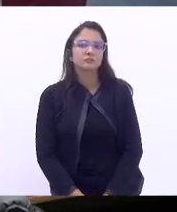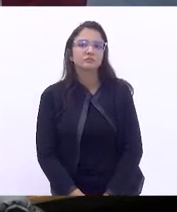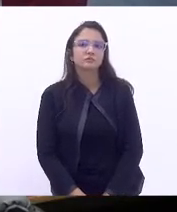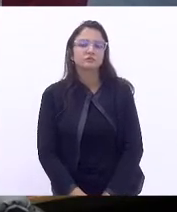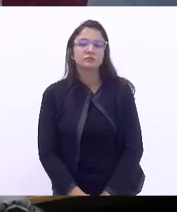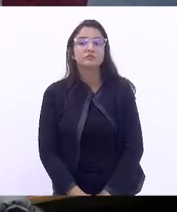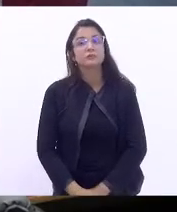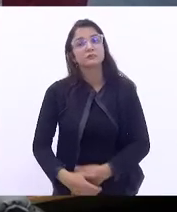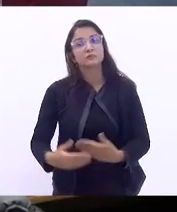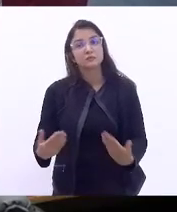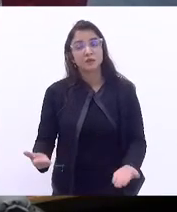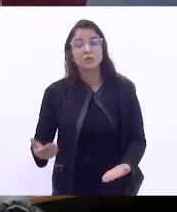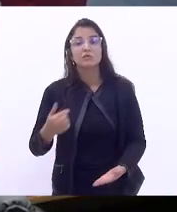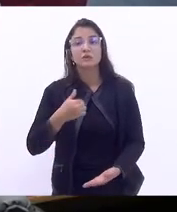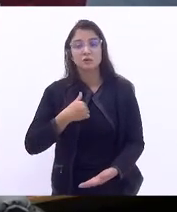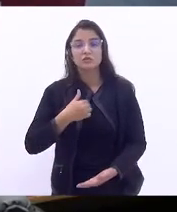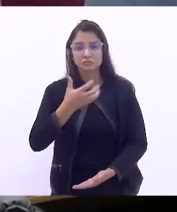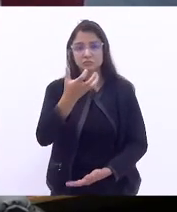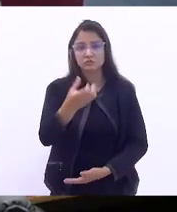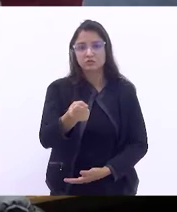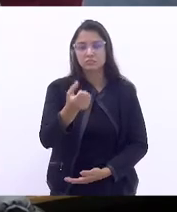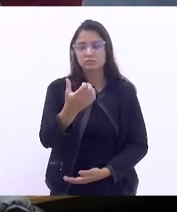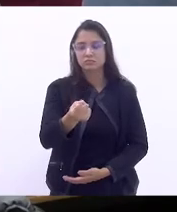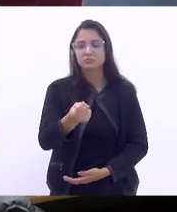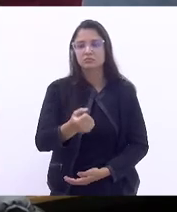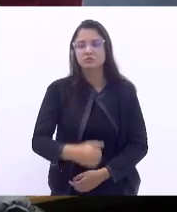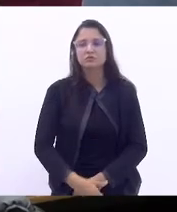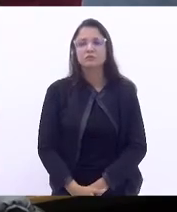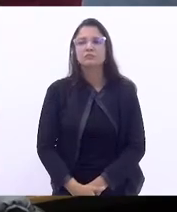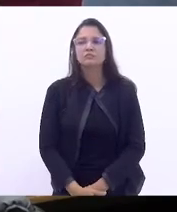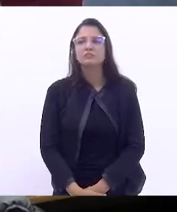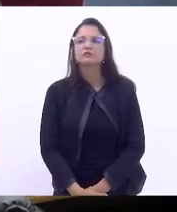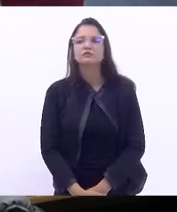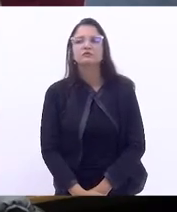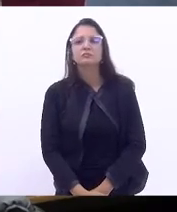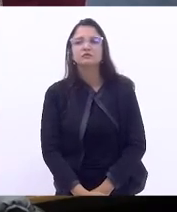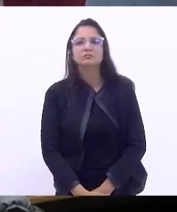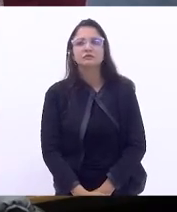Senhor presidente, parecer favorável ao nosso presidente.